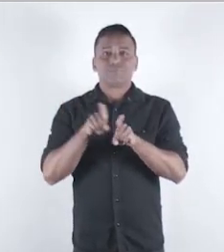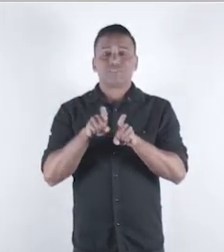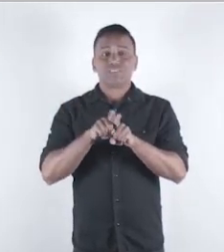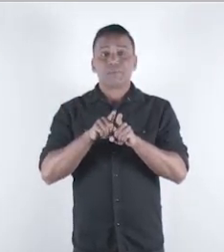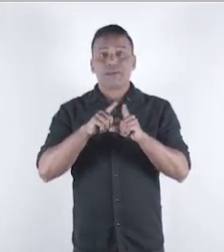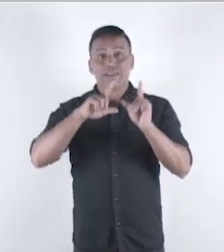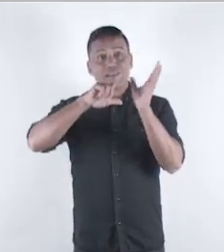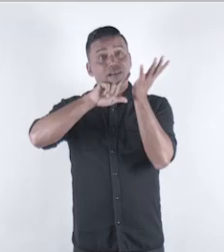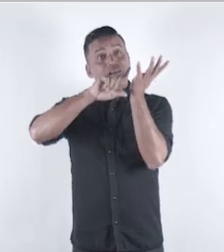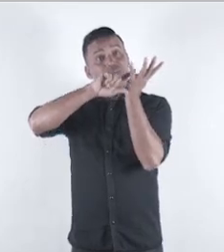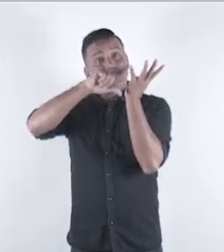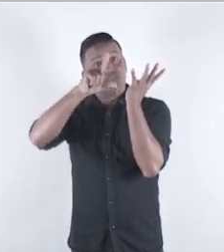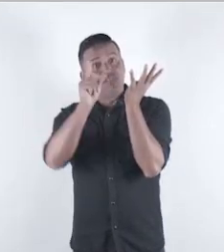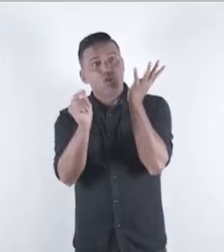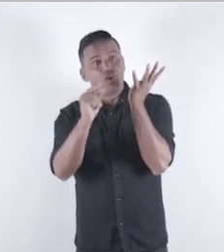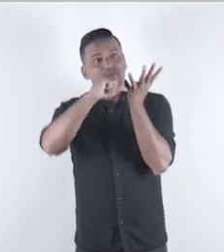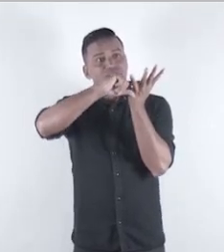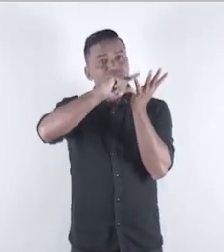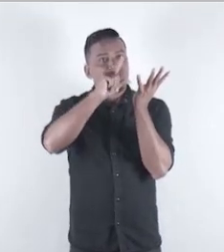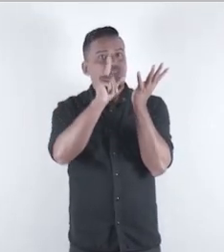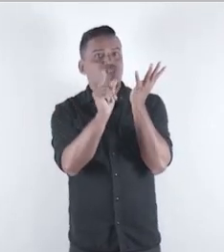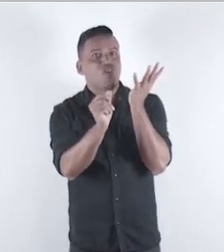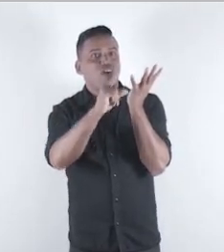textura de folha, né?